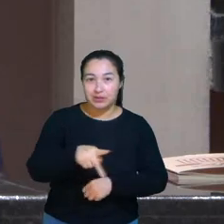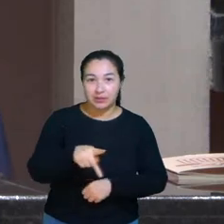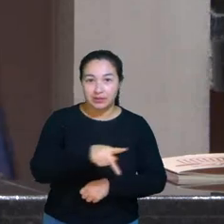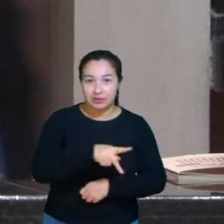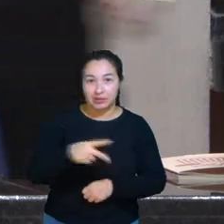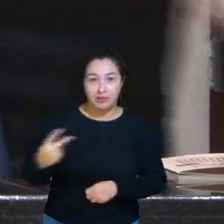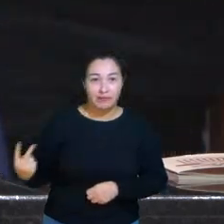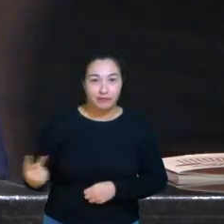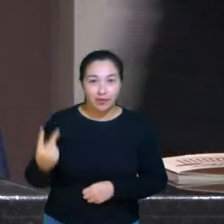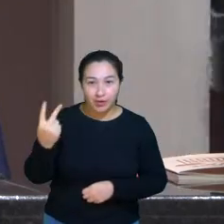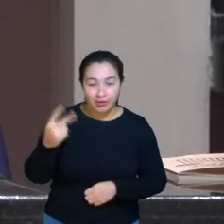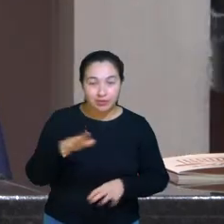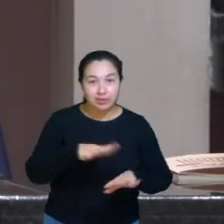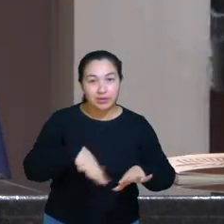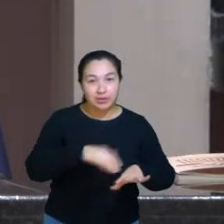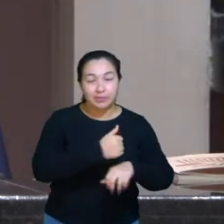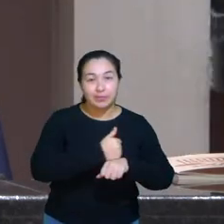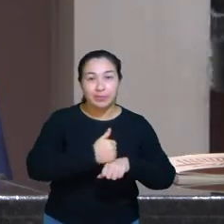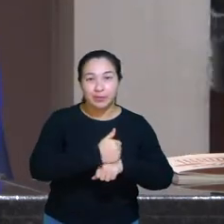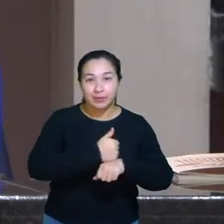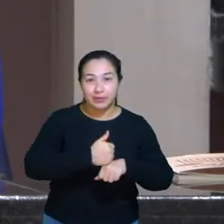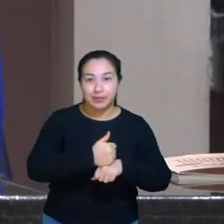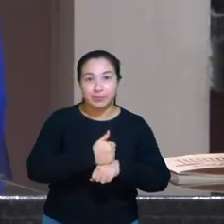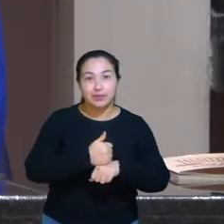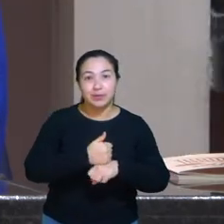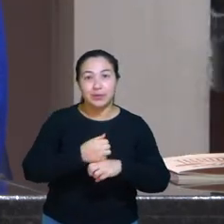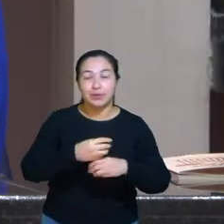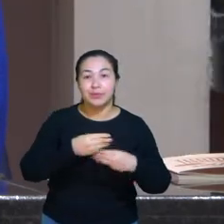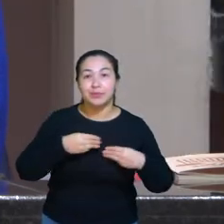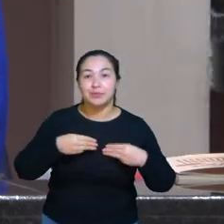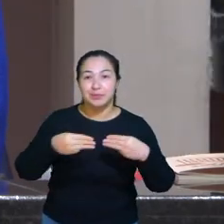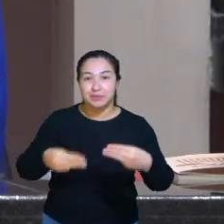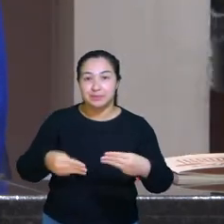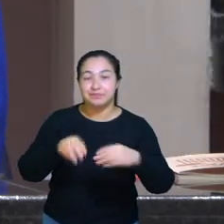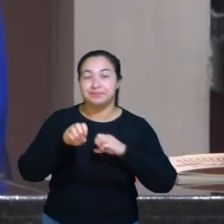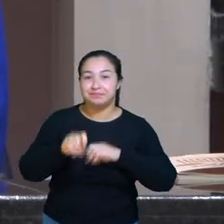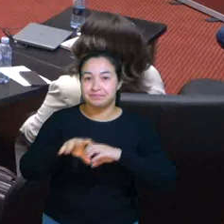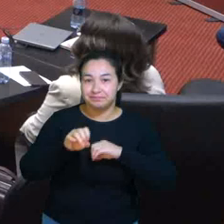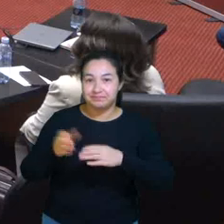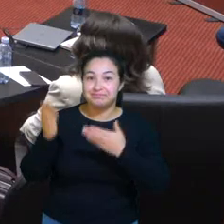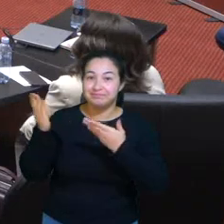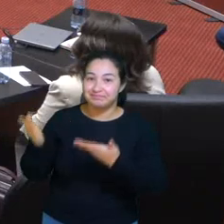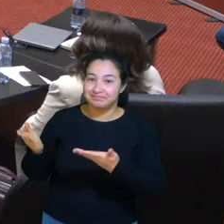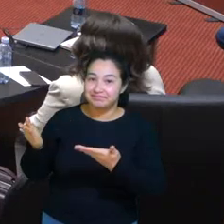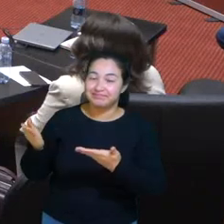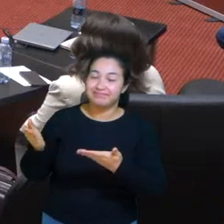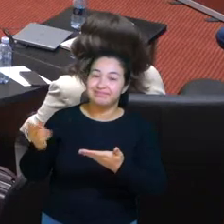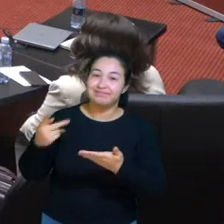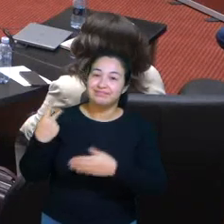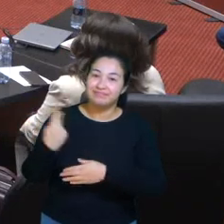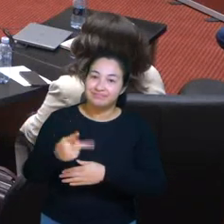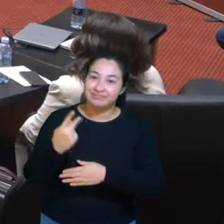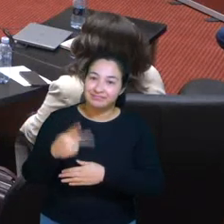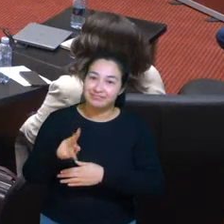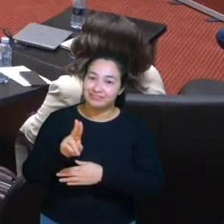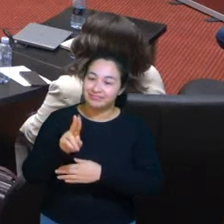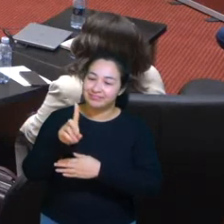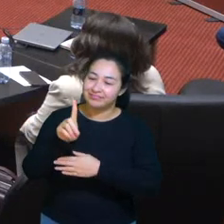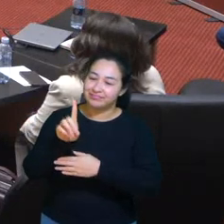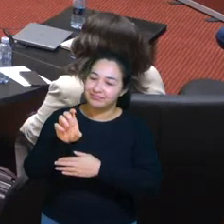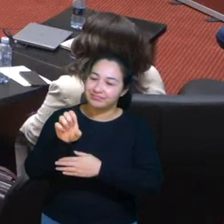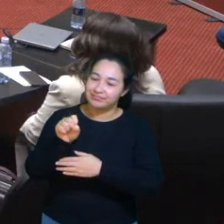profissionais da Educação do Ministério da Educação nosso professor da UDESC né bem-vindo